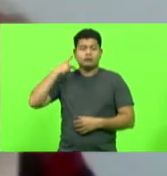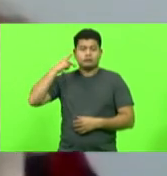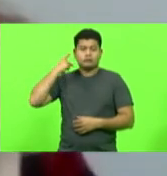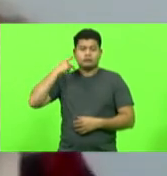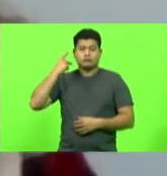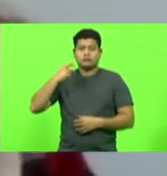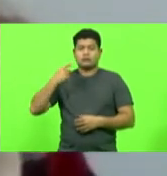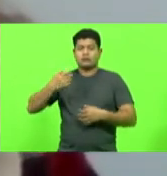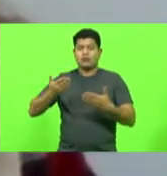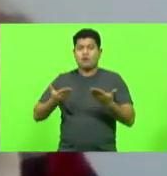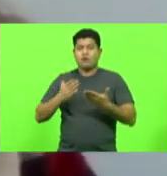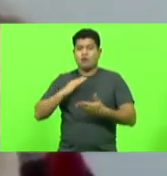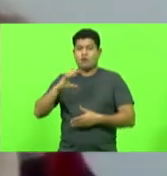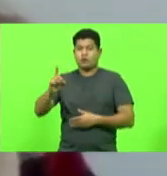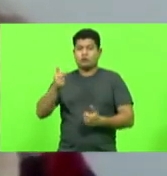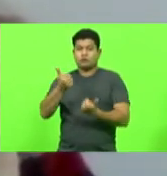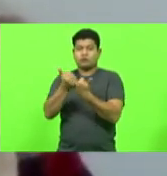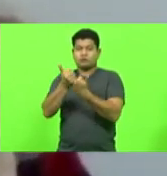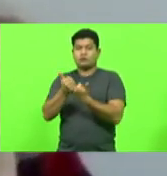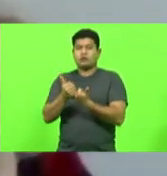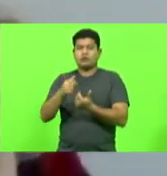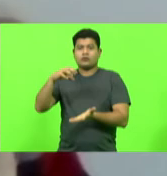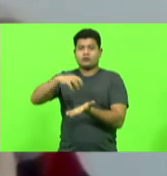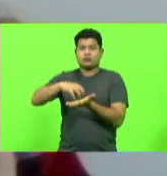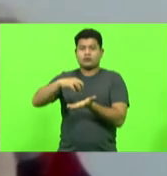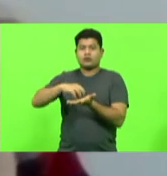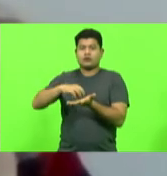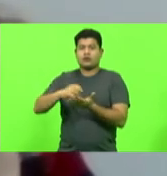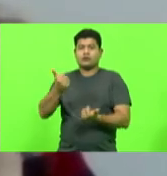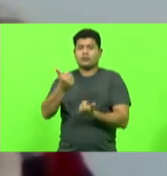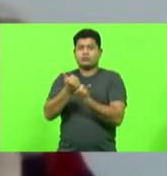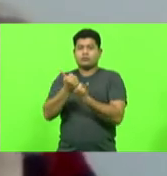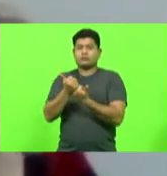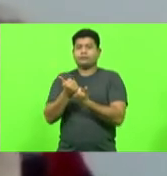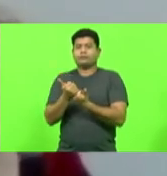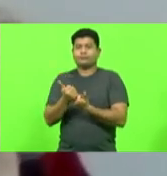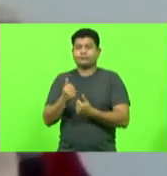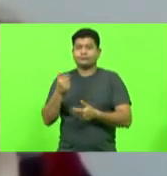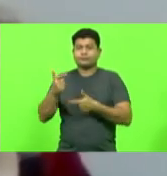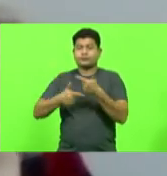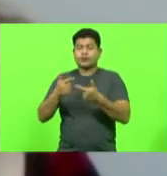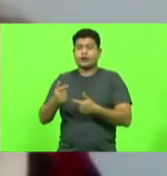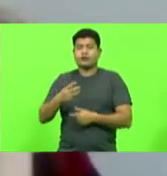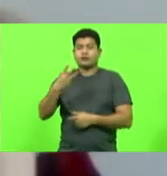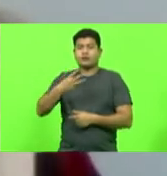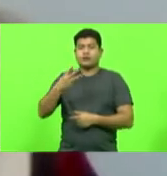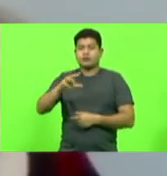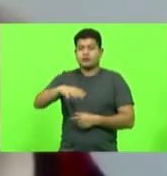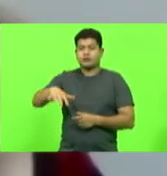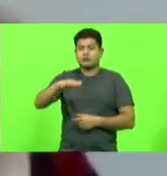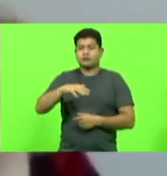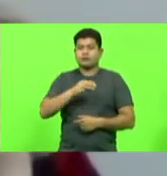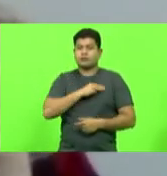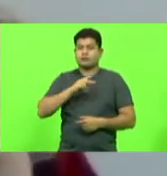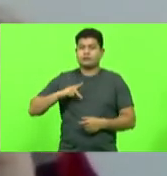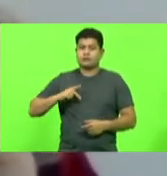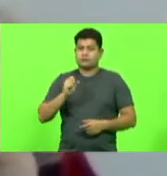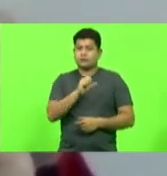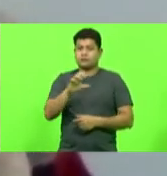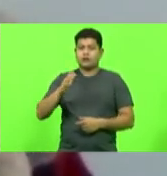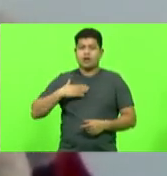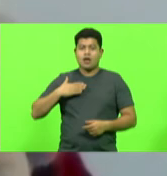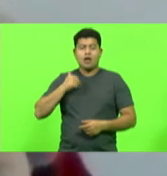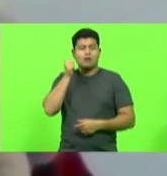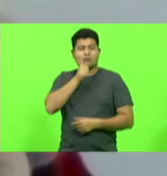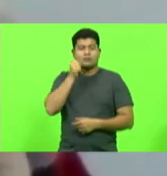coordenadora adjunta do Centro de Apoio Operacional aos Direitos Humanos, Terceiro Setor do Ministério Público de Santa Catarina. Sou mulher, pele